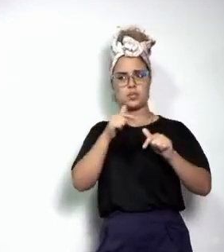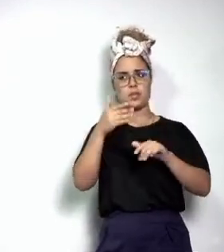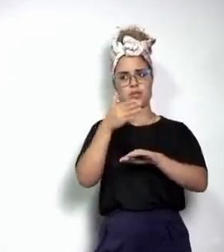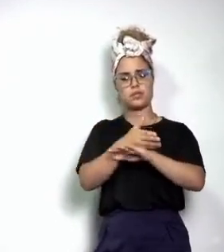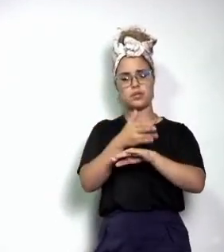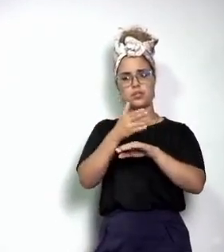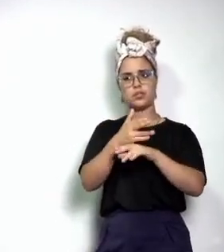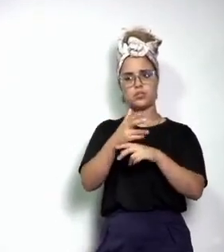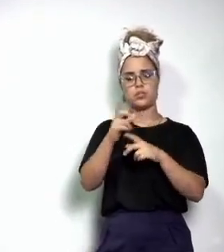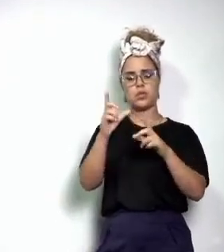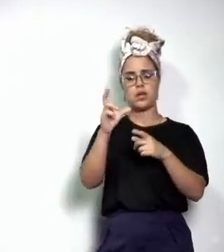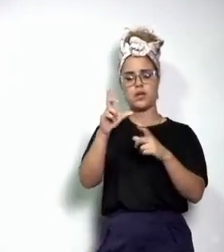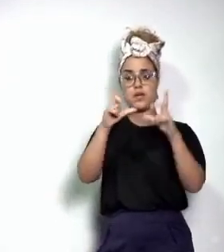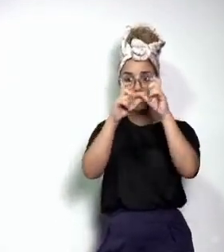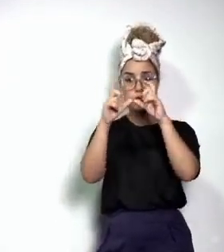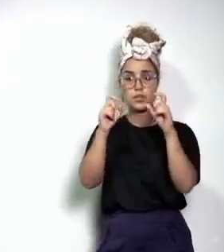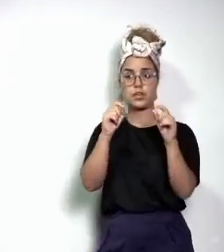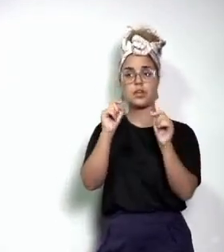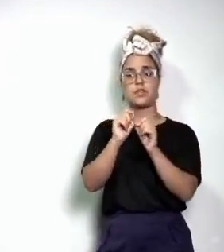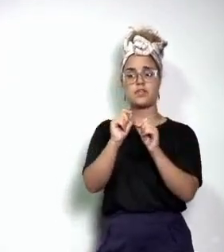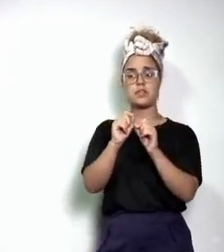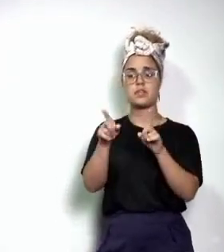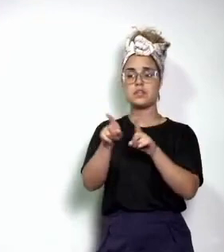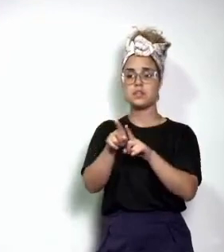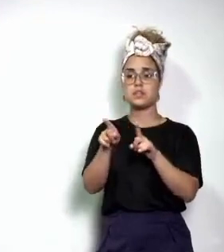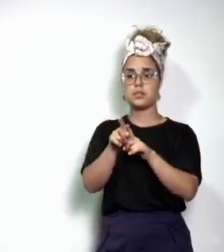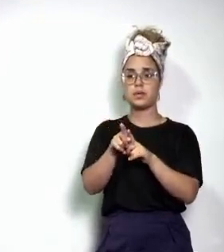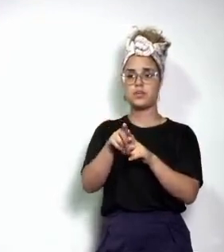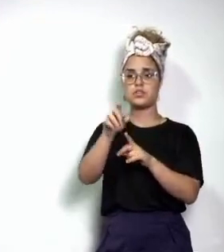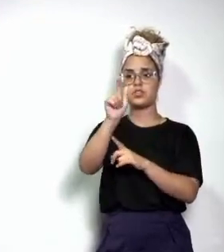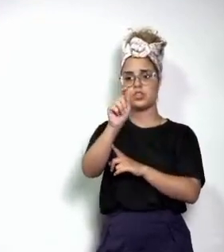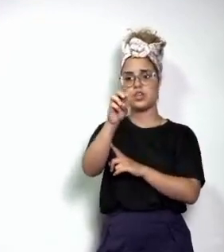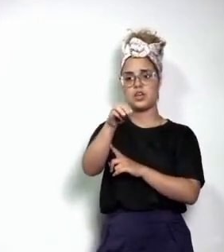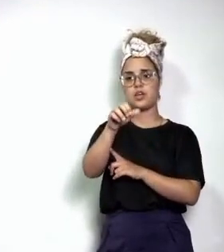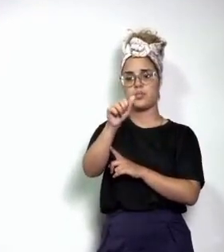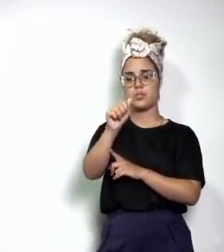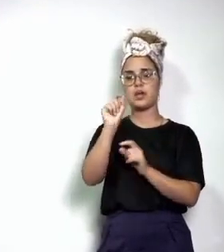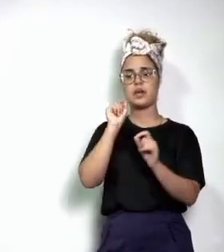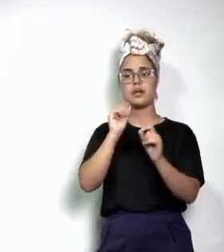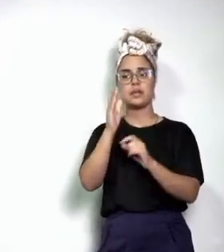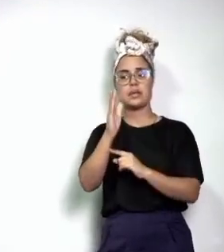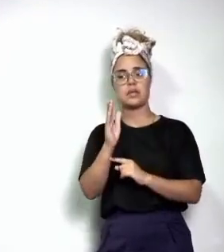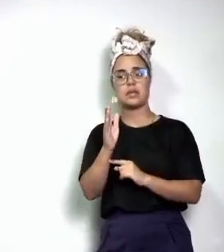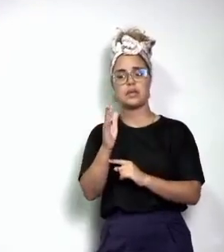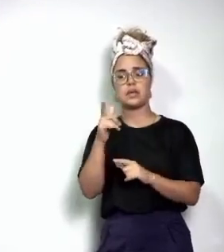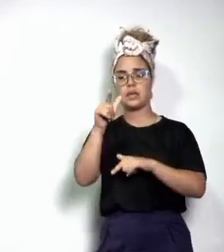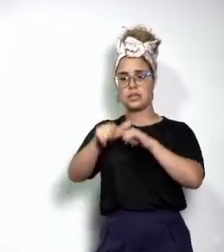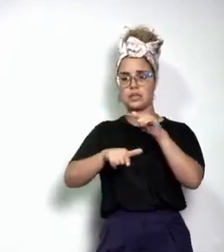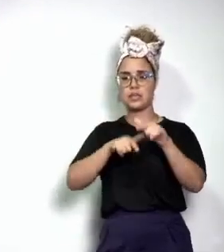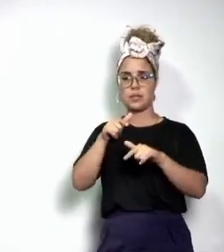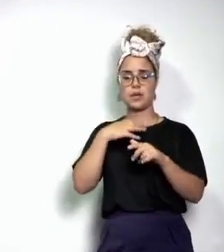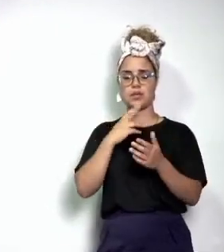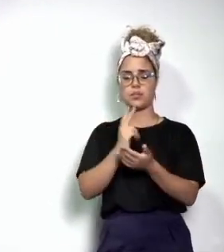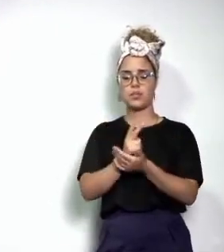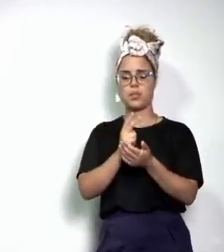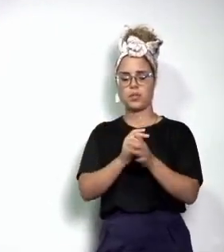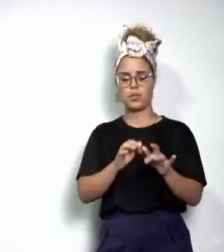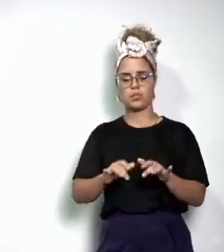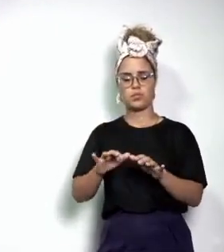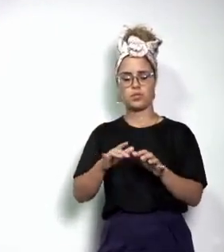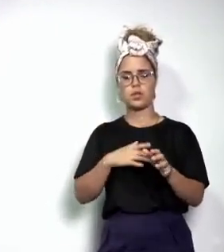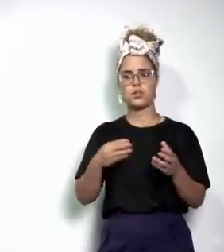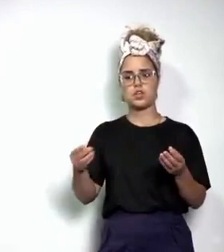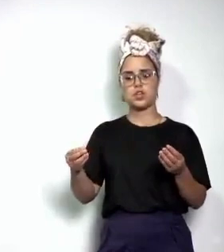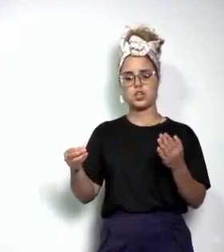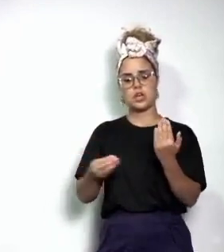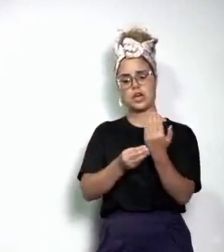do departamento de fotografia, inclusive de GMA, que aí GMA está lidando com computador, com